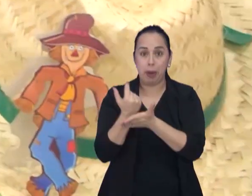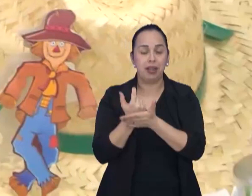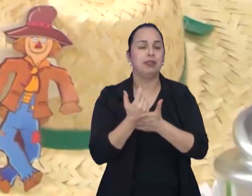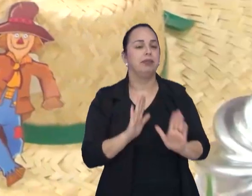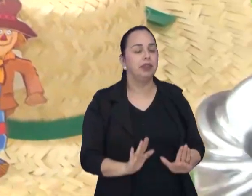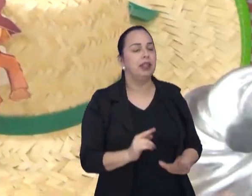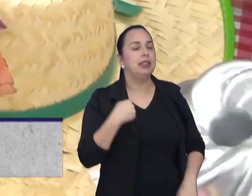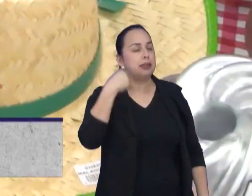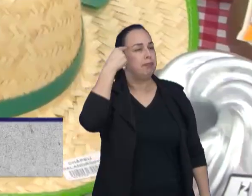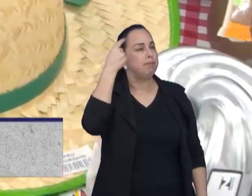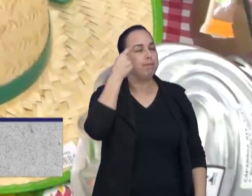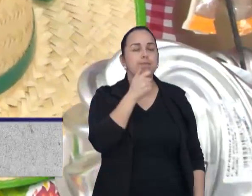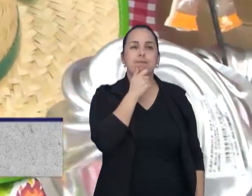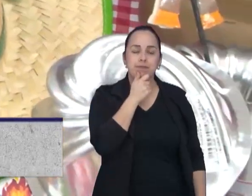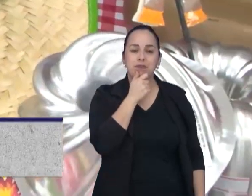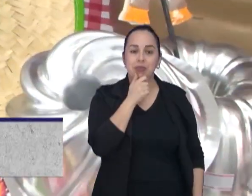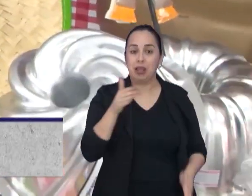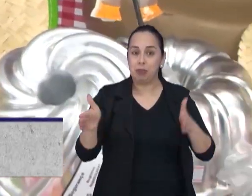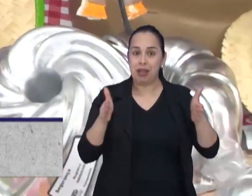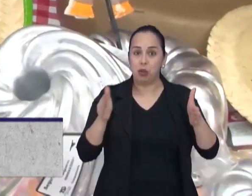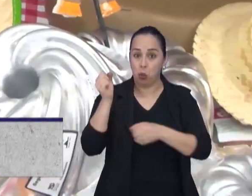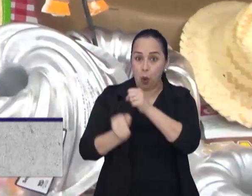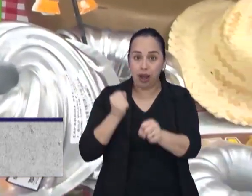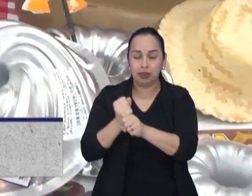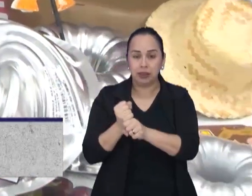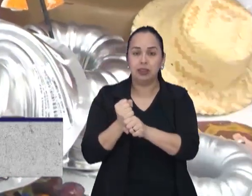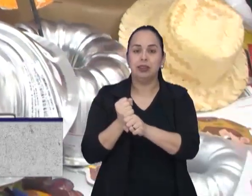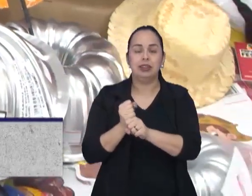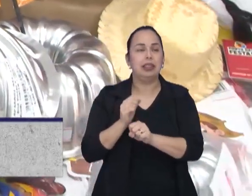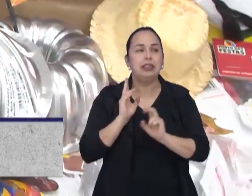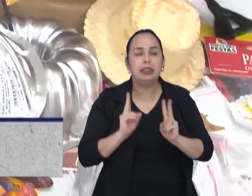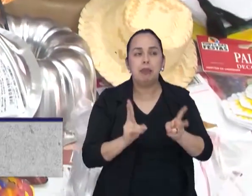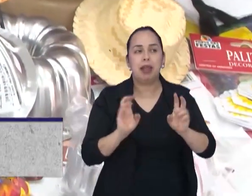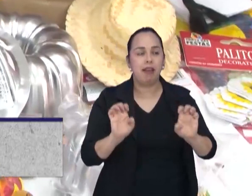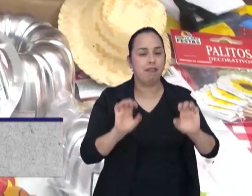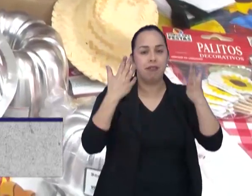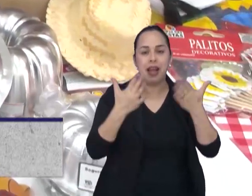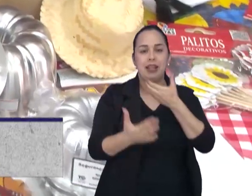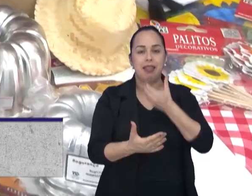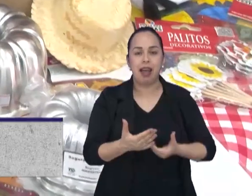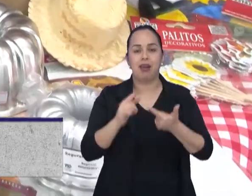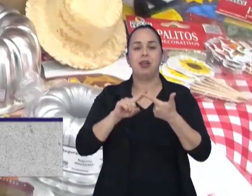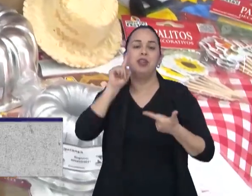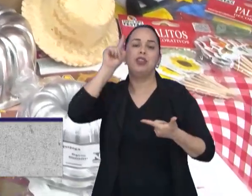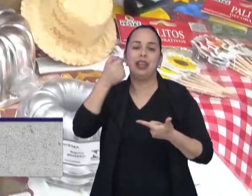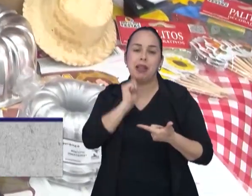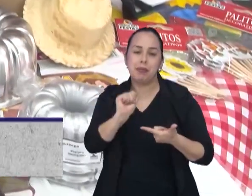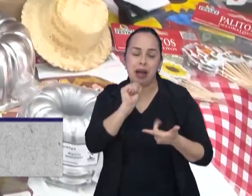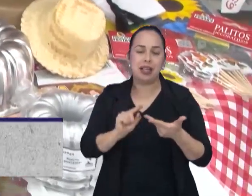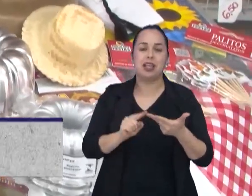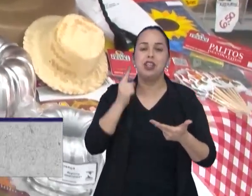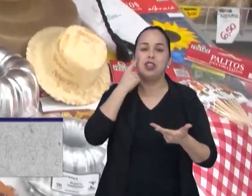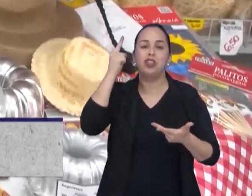gente para pensar então, né, durante o ano, a gente sempre tem alguma festa, né, a gente tem Natal, Dia das Mães, Dia dos Namorados, tem a festa